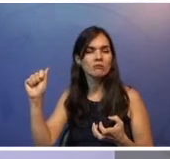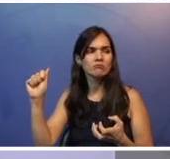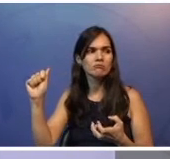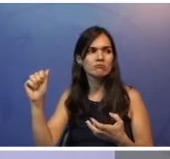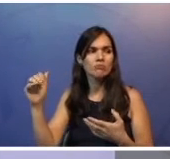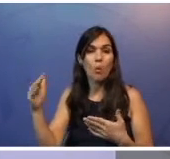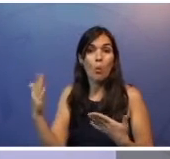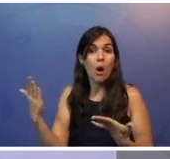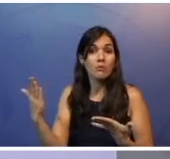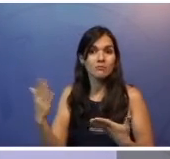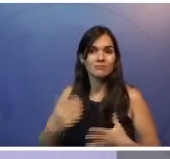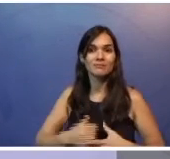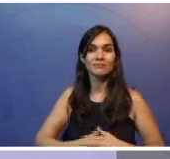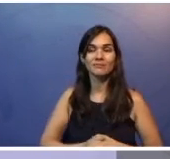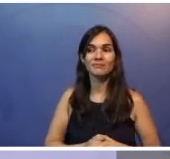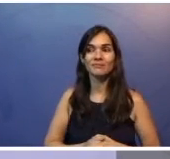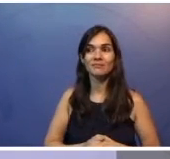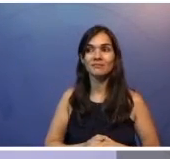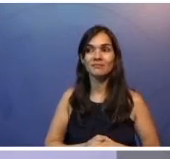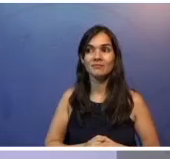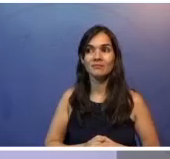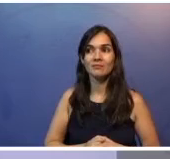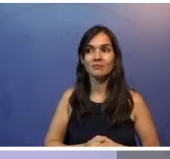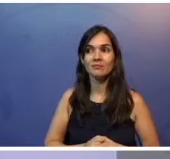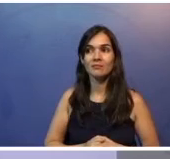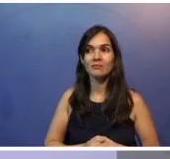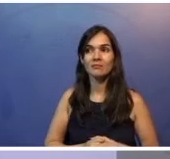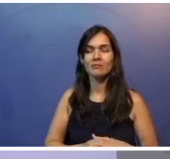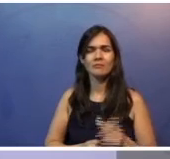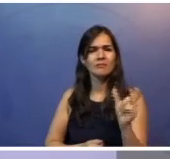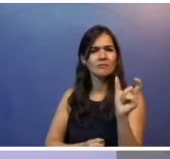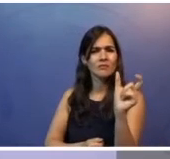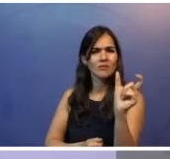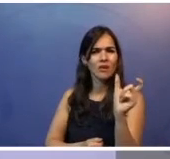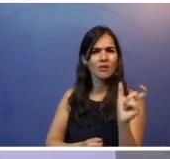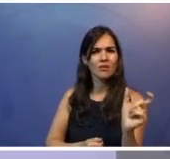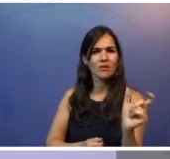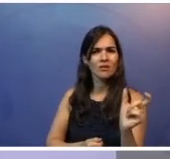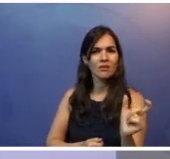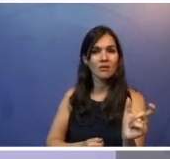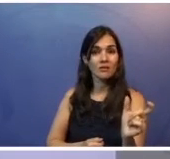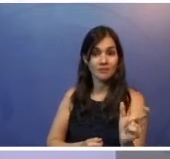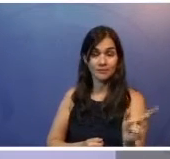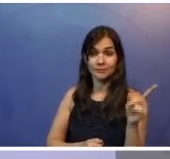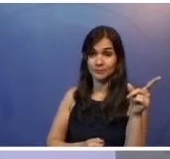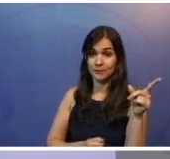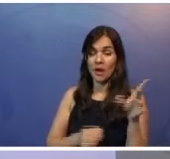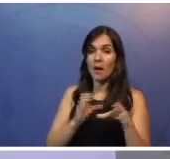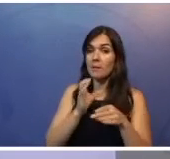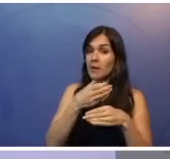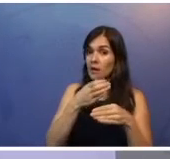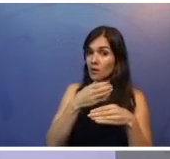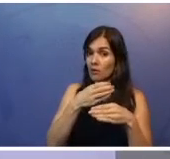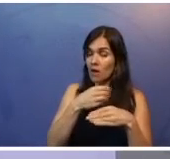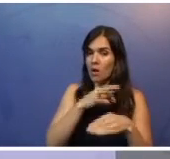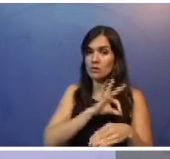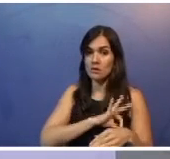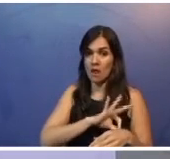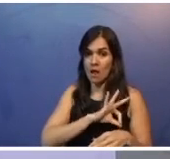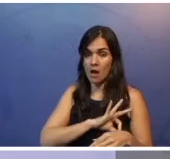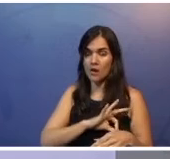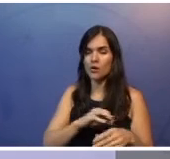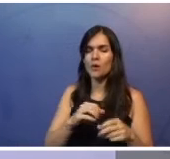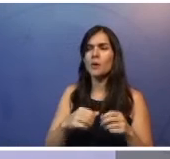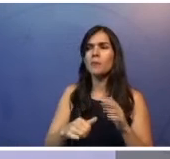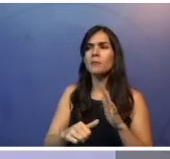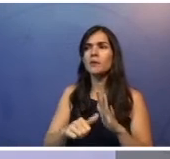seguinte tá intervalo de Classe A e para calcular a média salarial primeiro